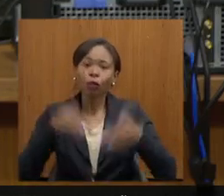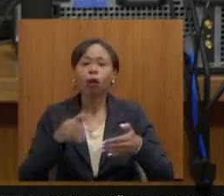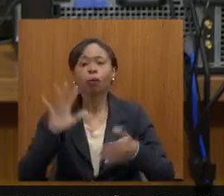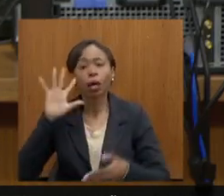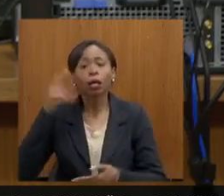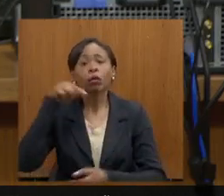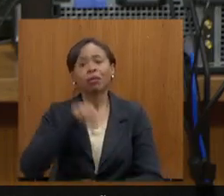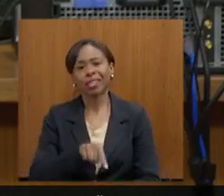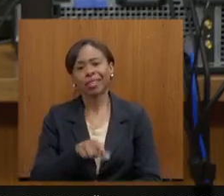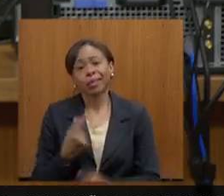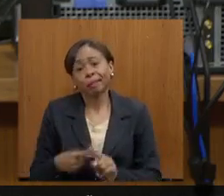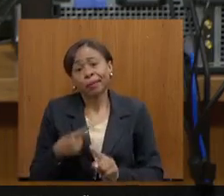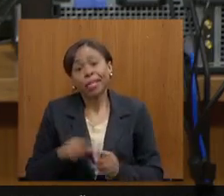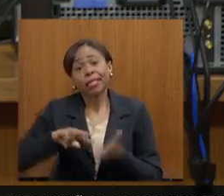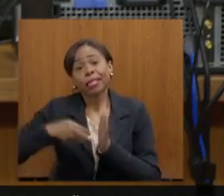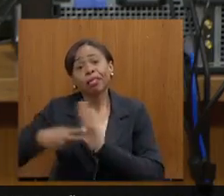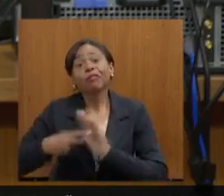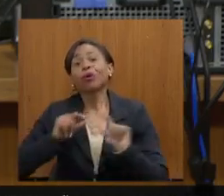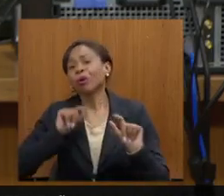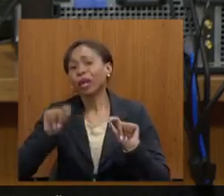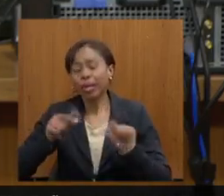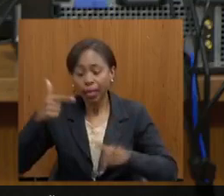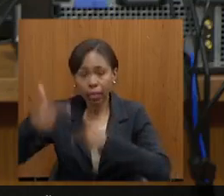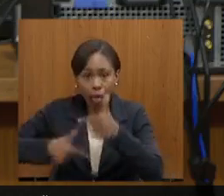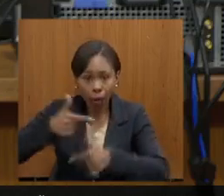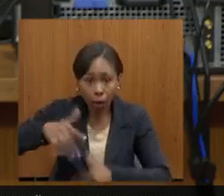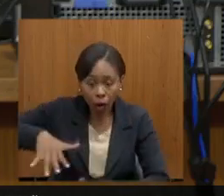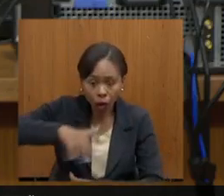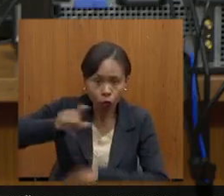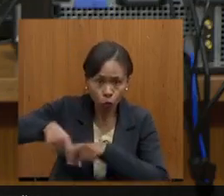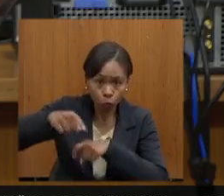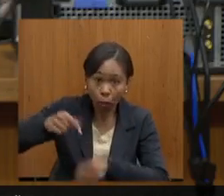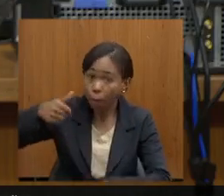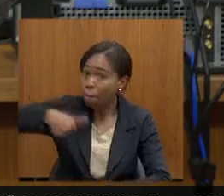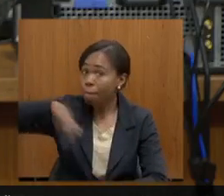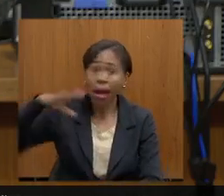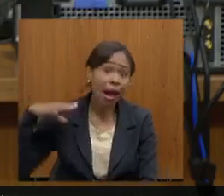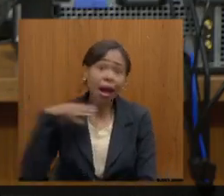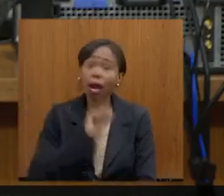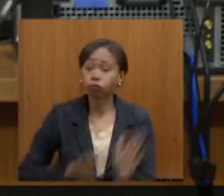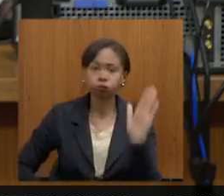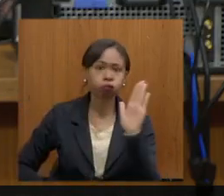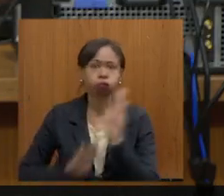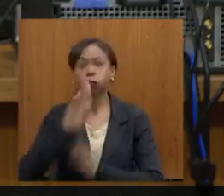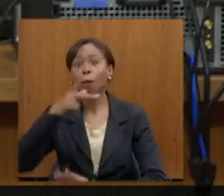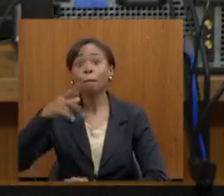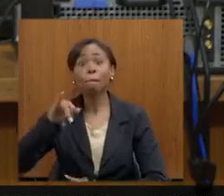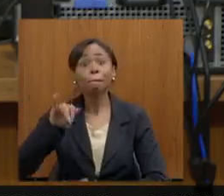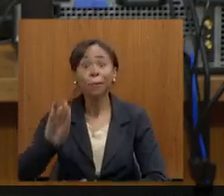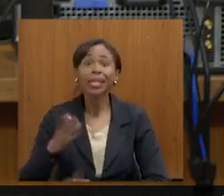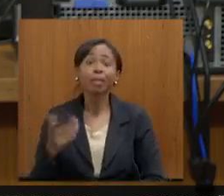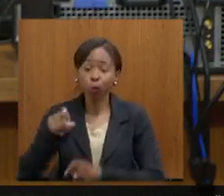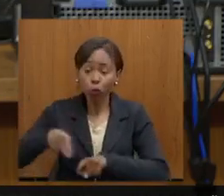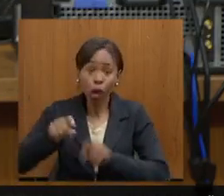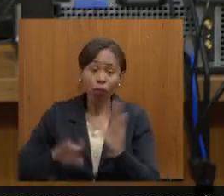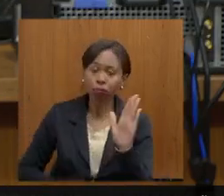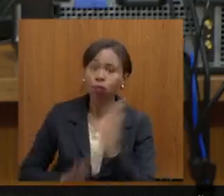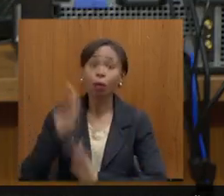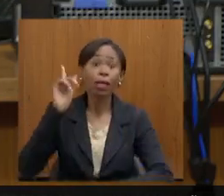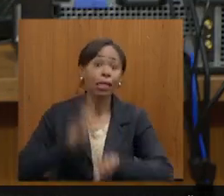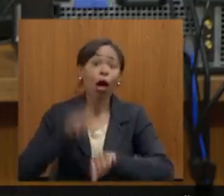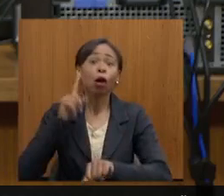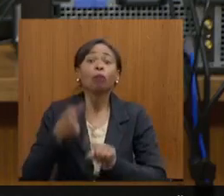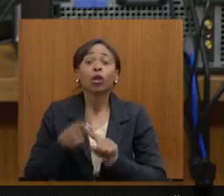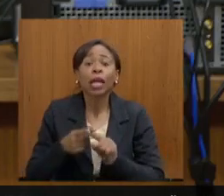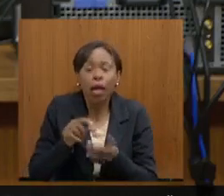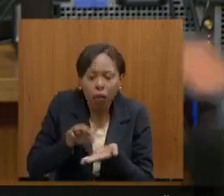isso significa o que é o emprego no campo é o mais rápido a geração do PIB que vem do campo ele é imediato Porque você coloca uma semente